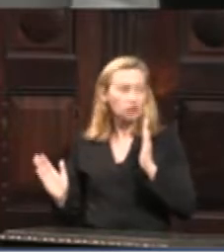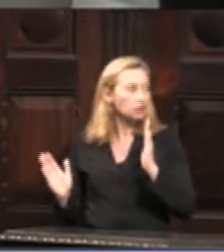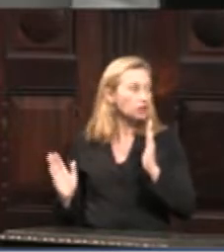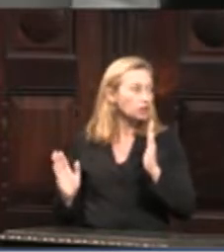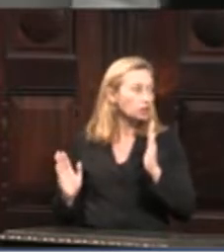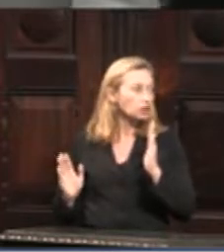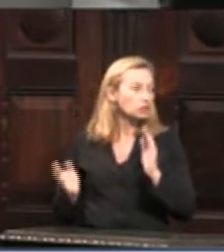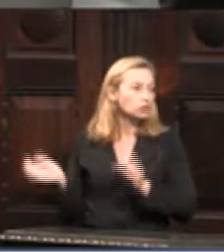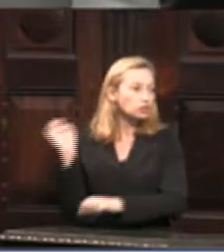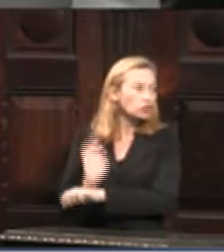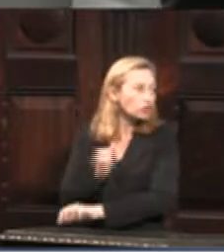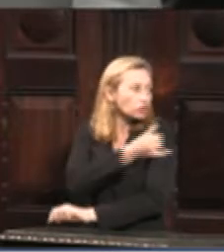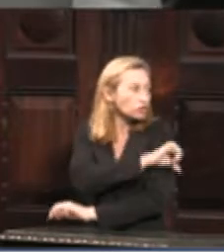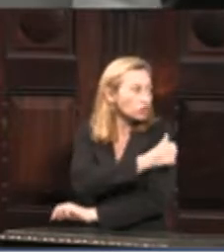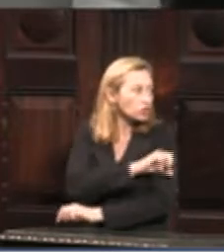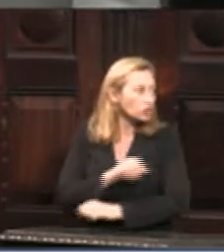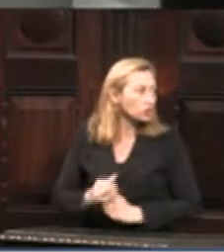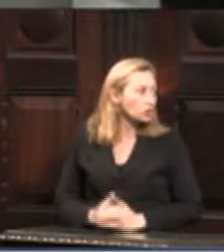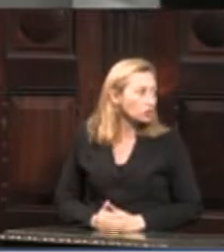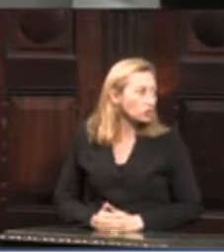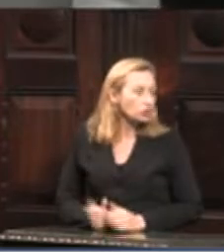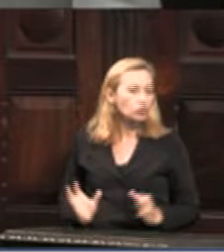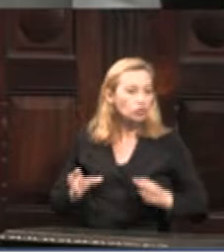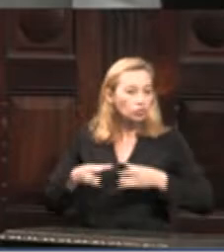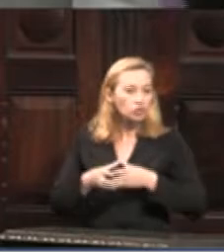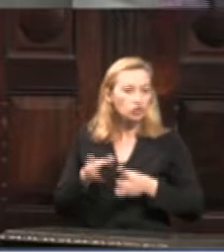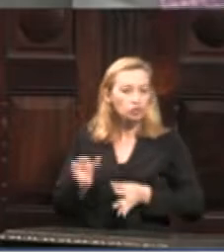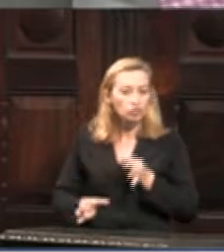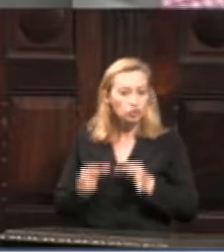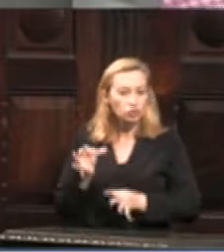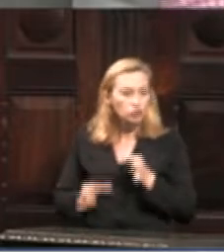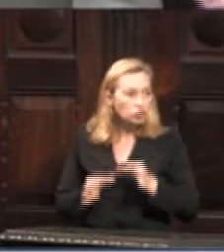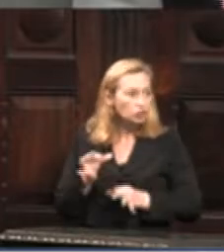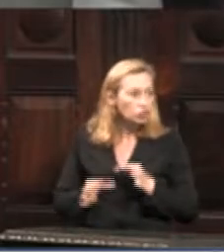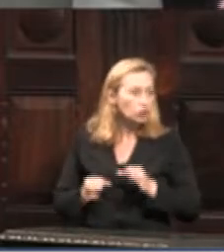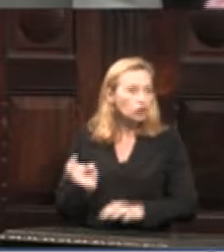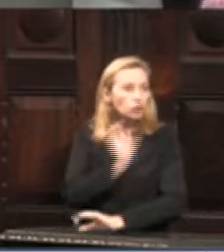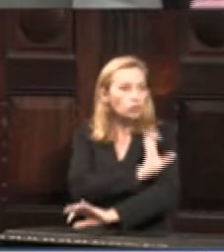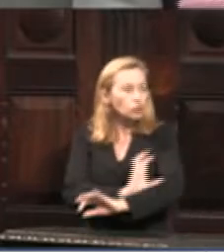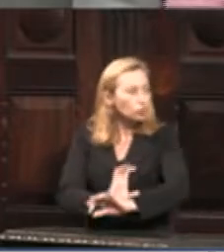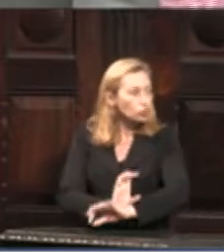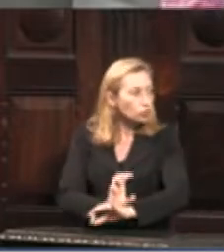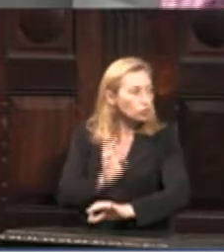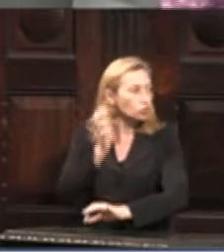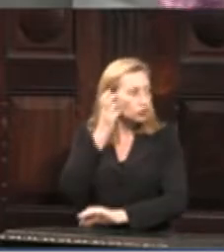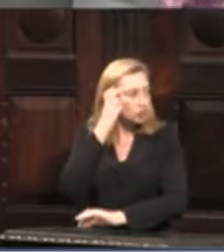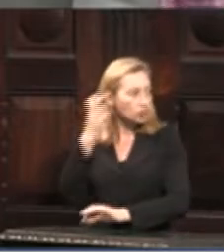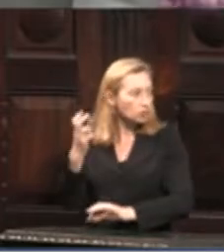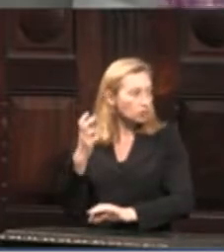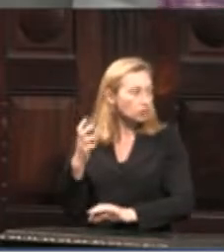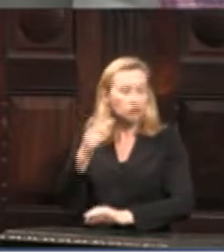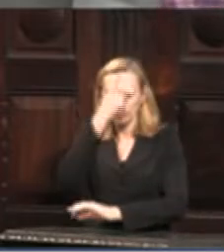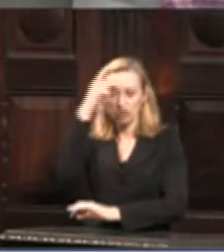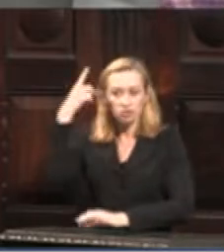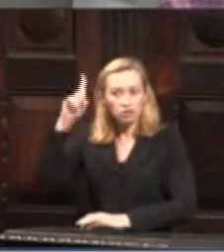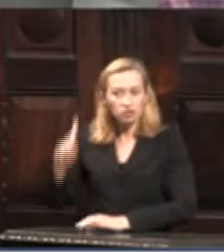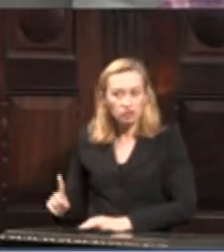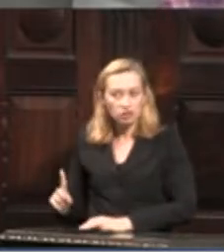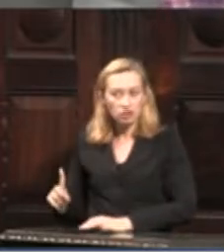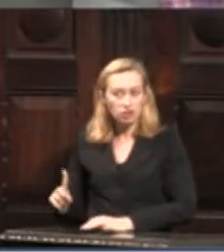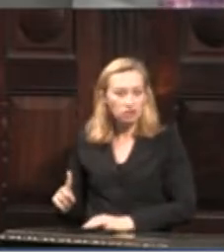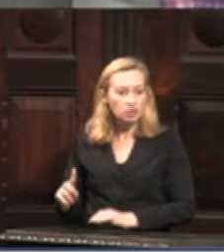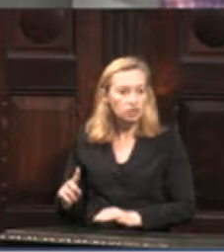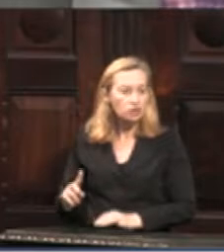Estado do Rio de Janeiro. Pendente de parecer das comissões de Constituição, Justiça, de Cultura, Educação, Pessoa com Deficiência, Orçamento, Finanças,